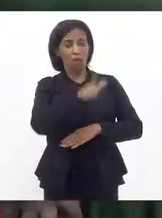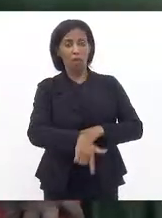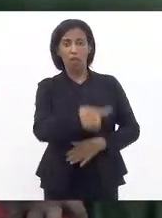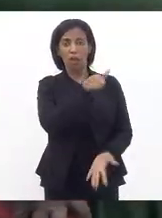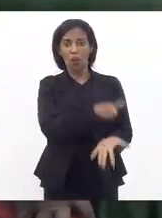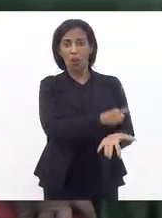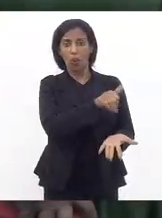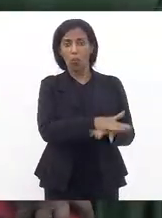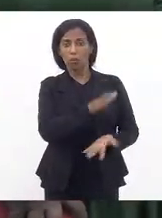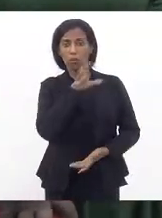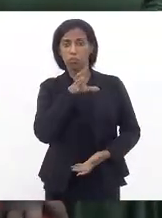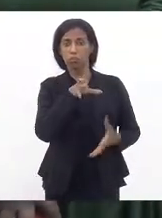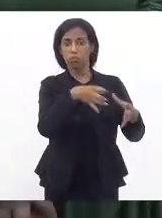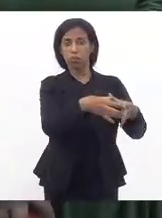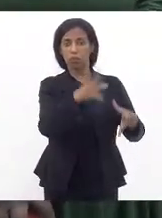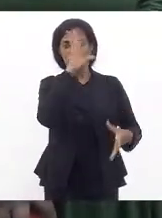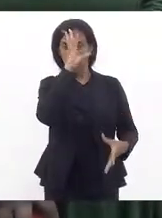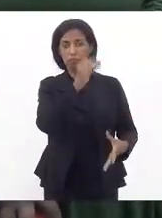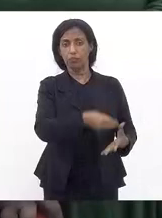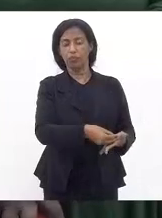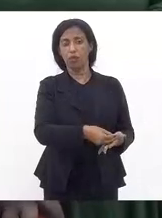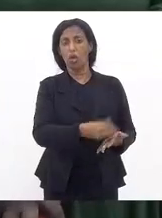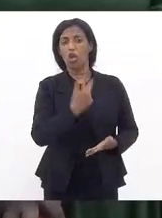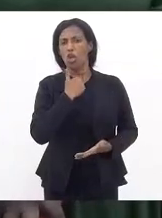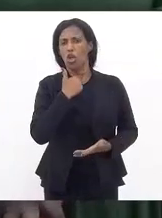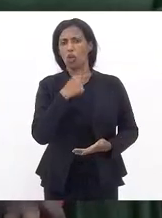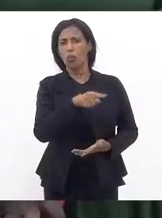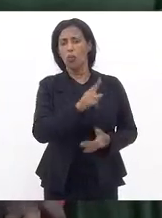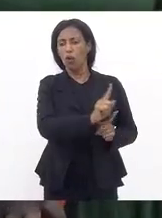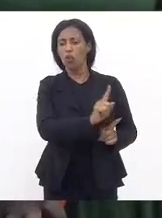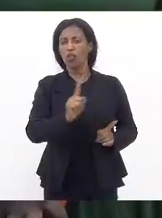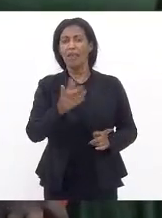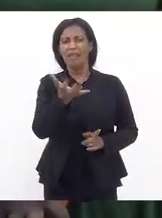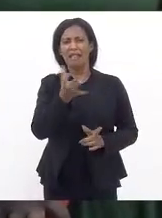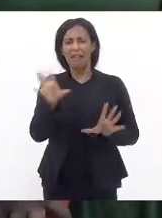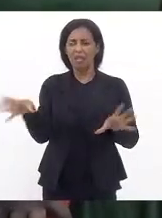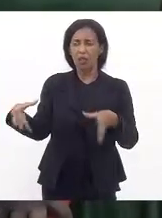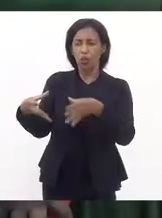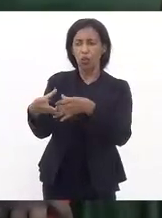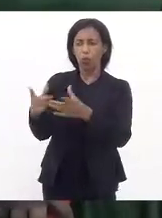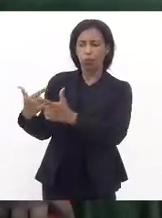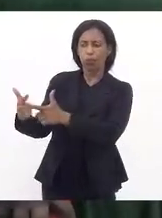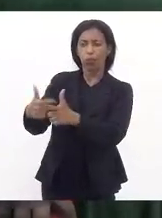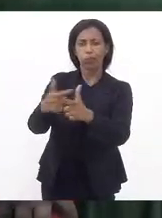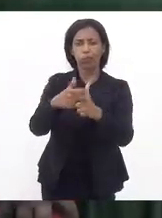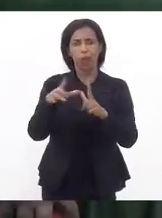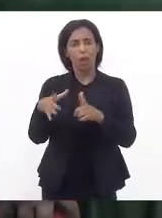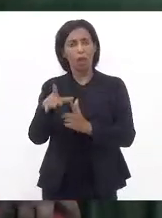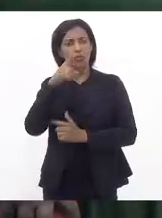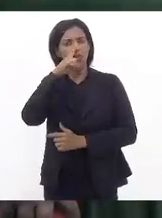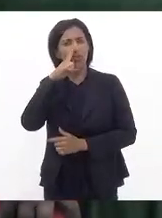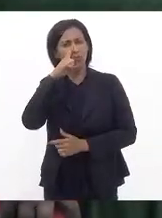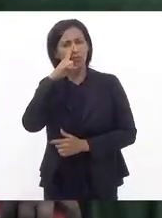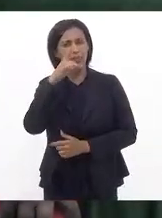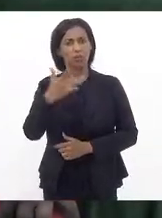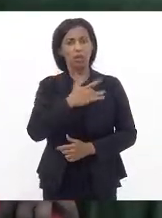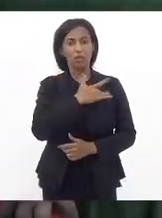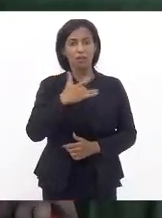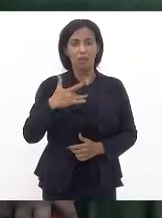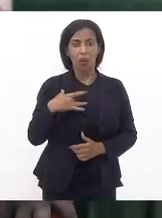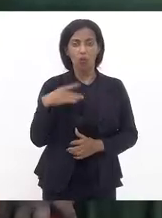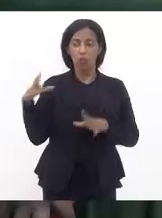com as consequências da sua decisão e não vai com essa decisão querer criar situação de risco sanitário